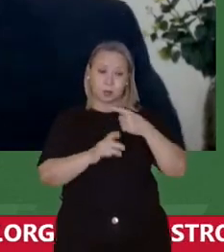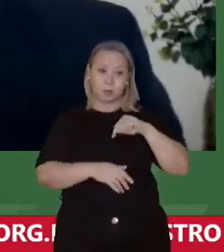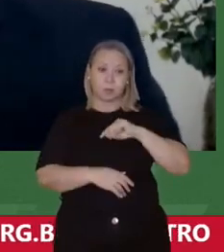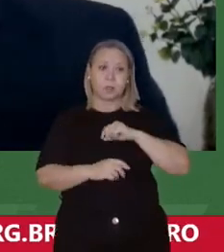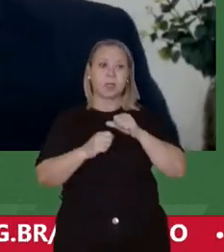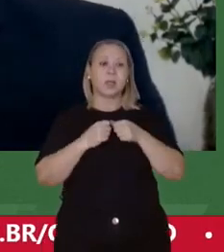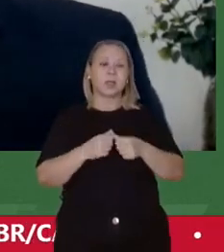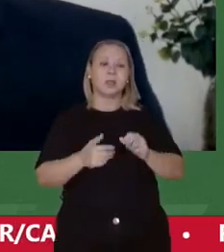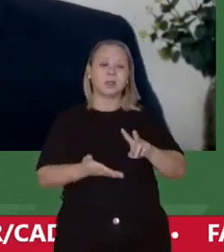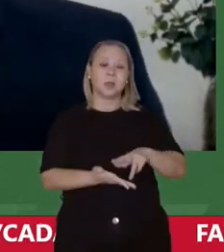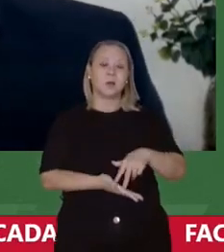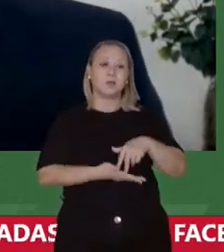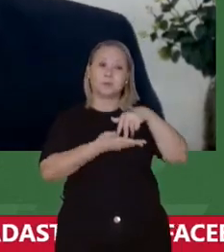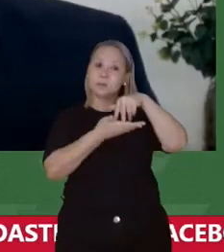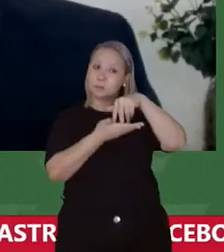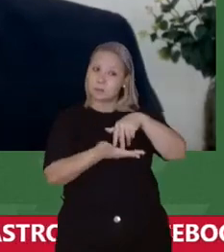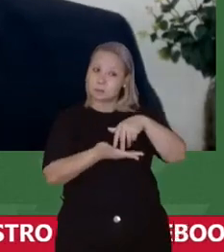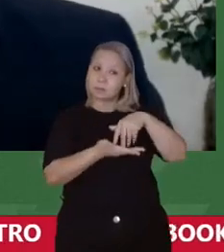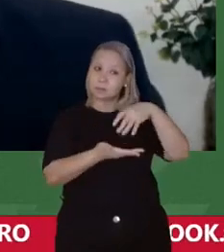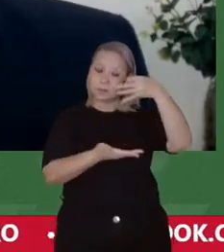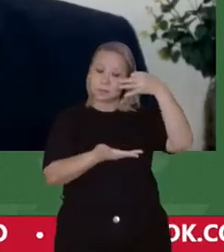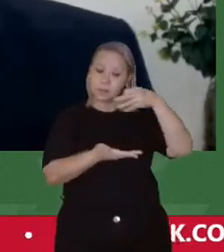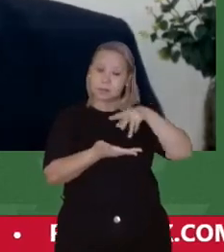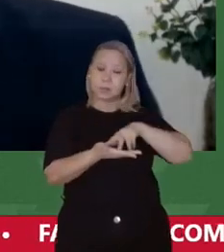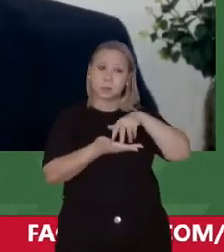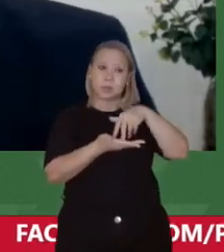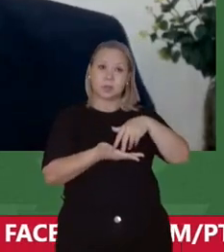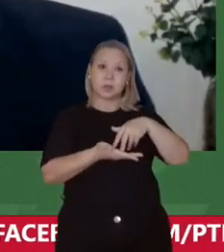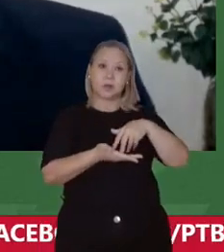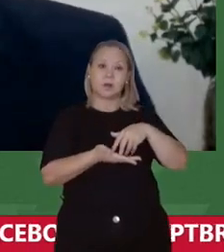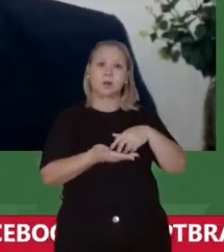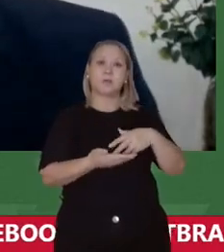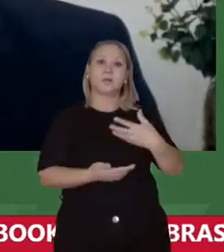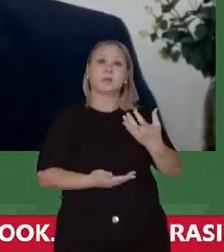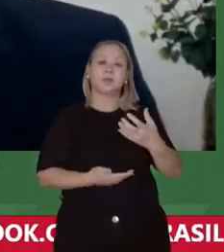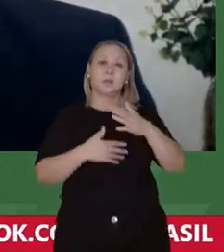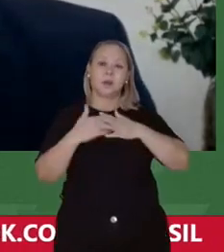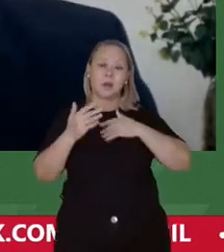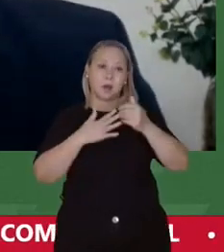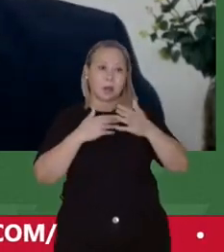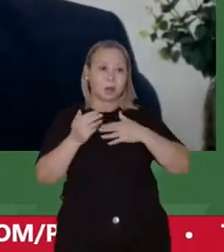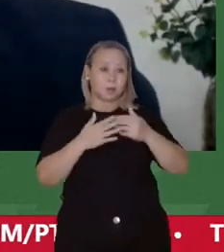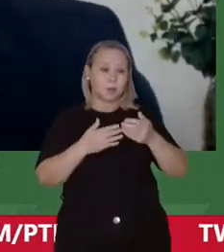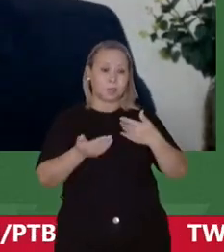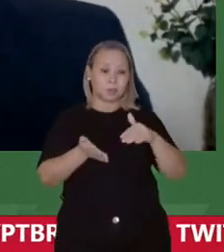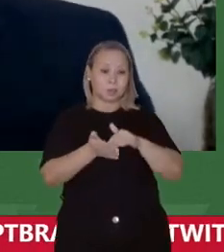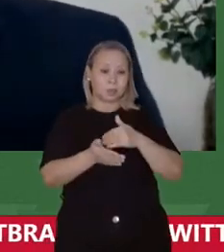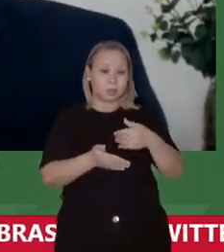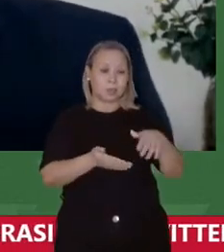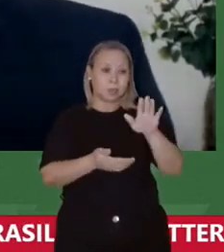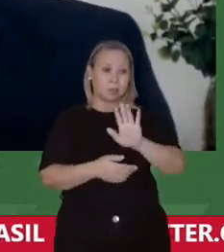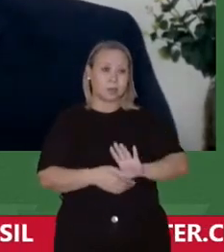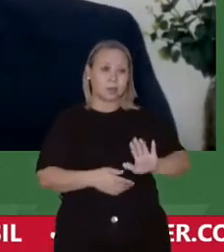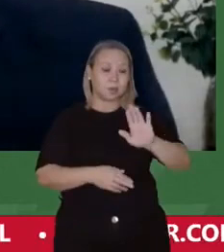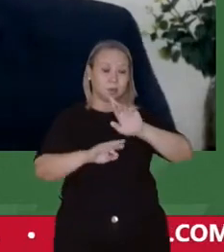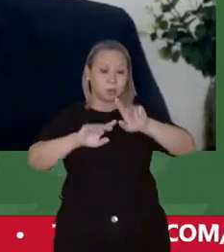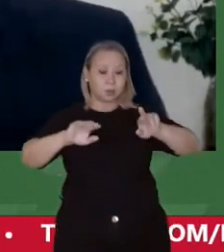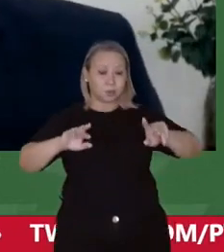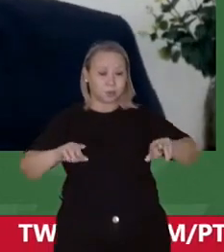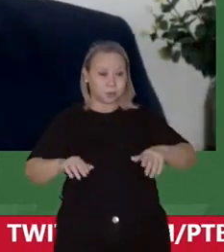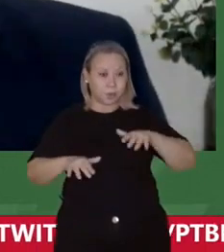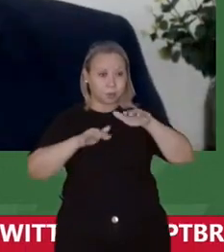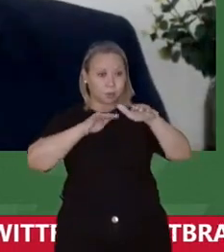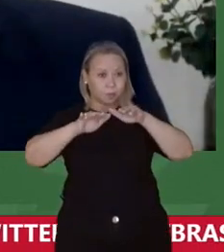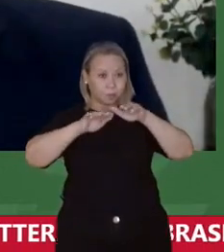estamos à disposição da sua atuação na Secretaria Nacional, como também dos diversos movimentos